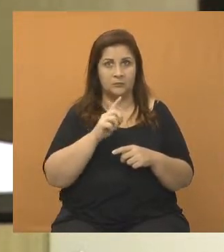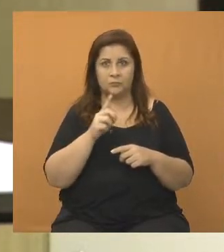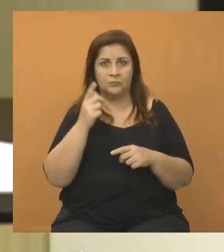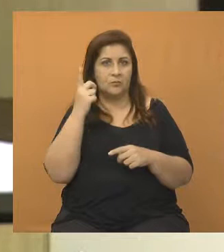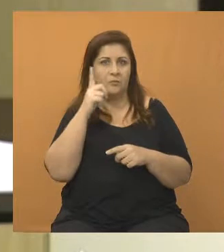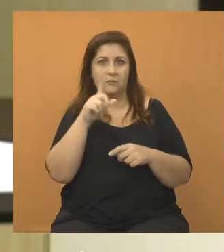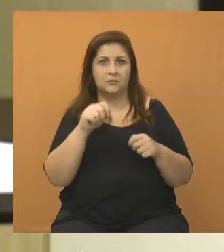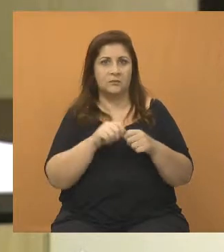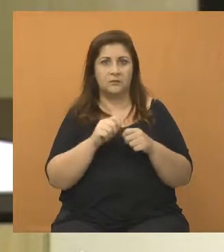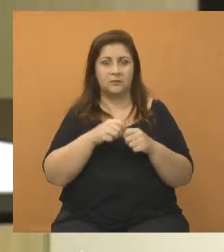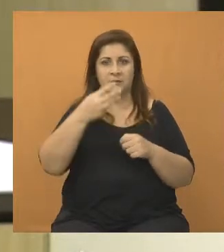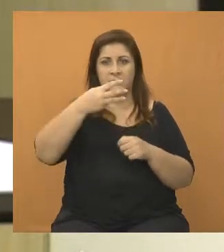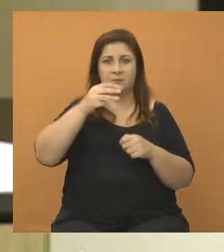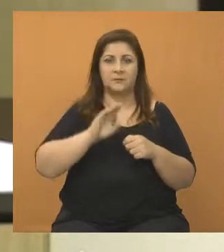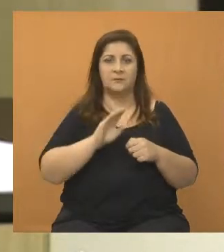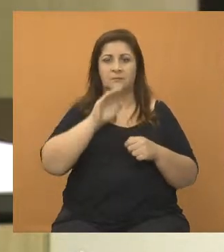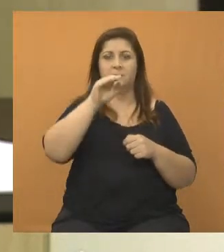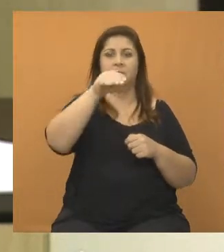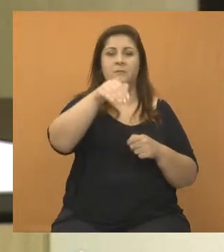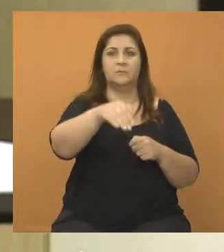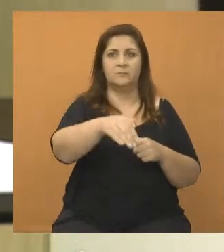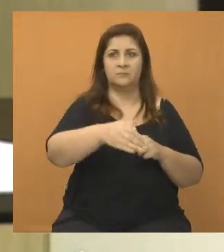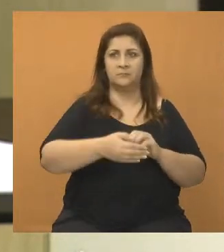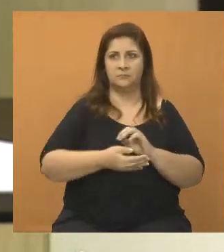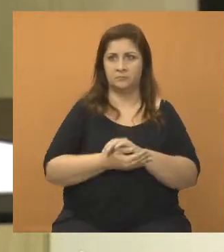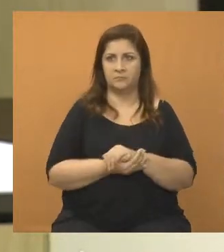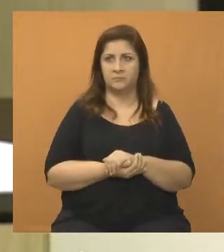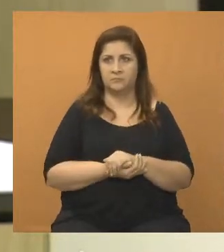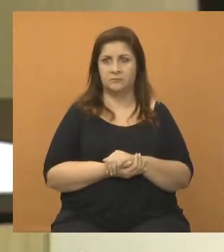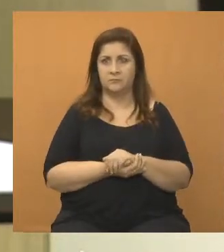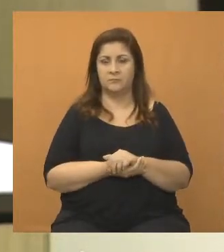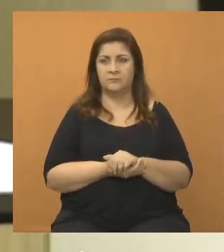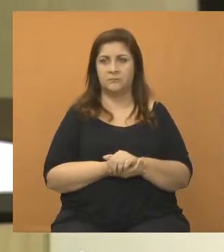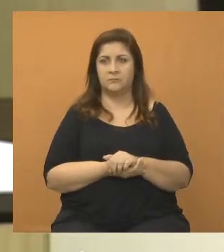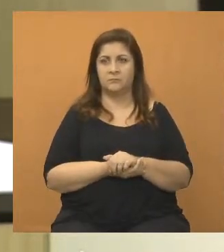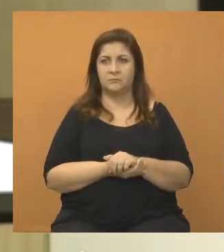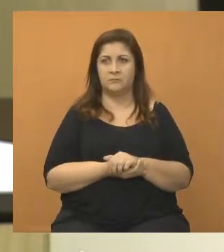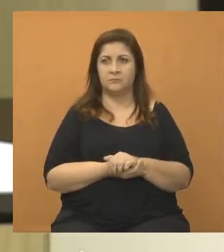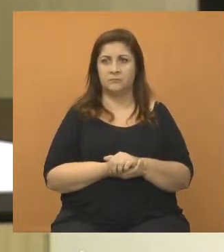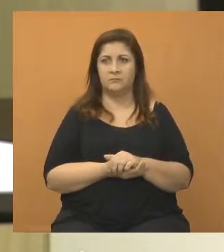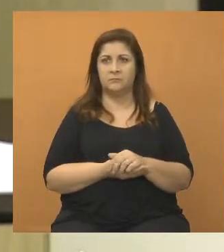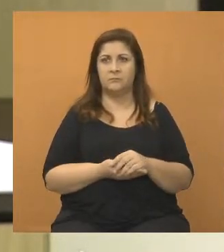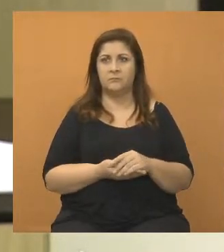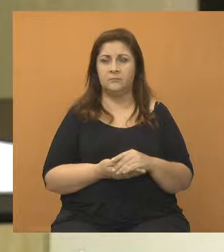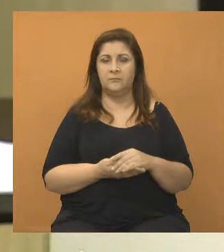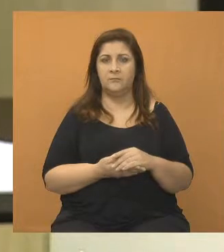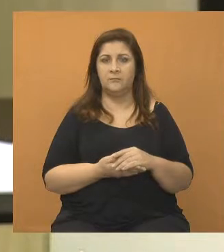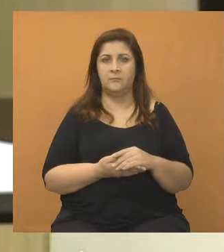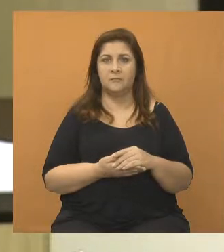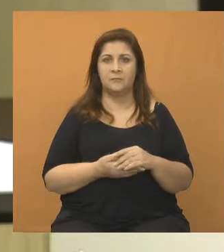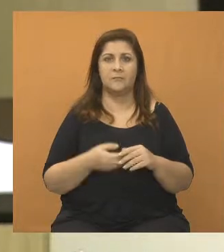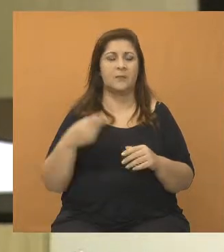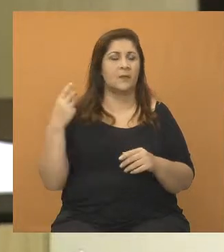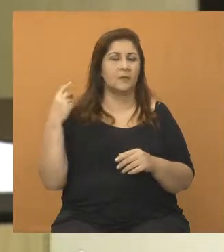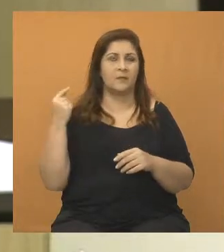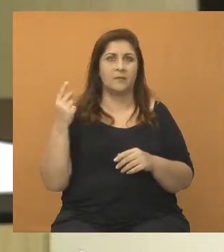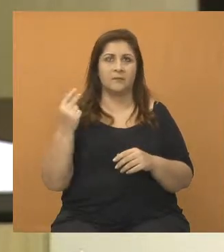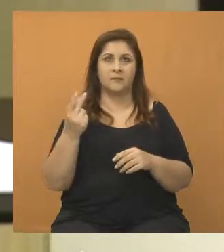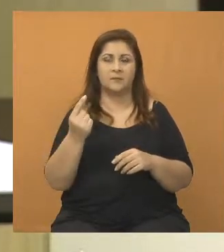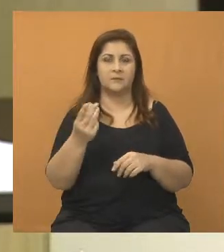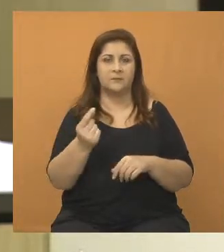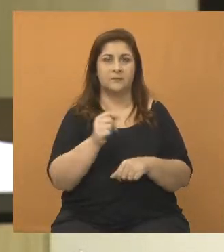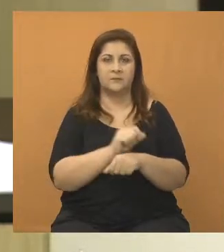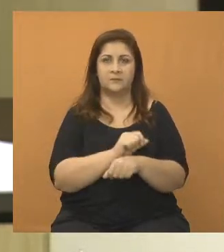terceira ponte e nem esses projetos macro que nós estamos vendo aqui, como eu falei, há mais de 2, 3 séculos aguardado